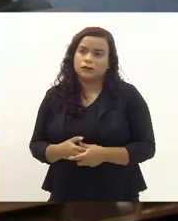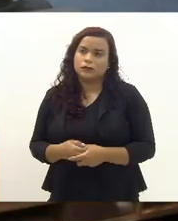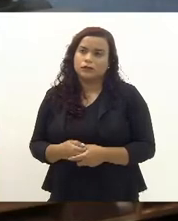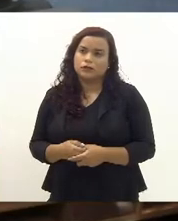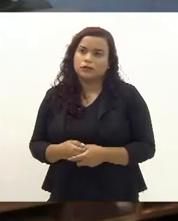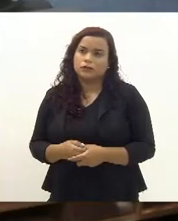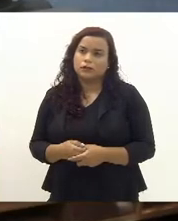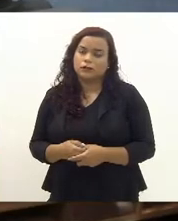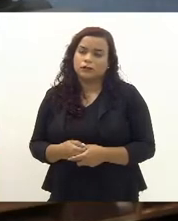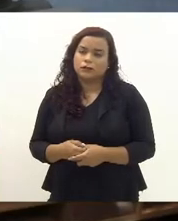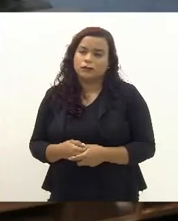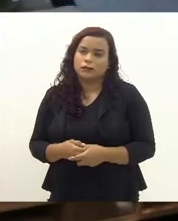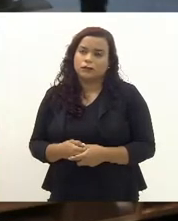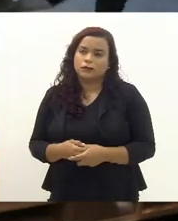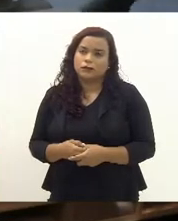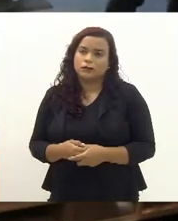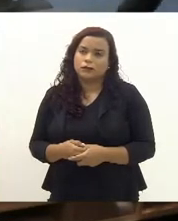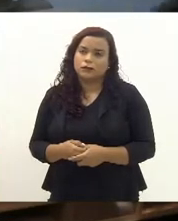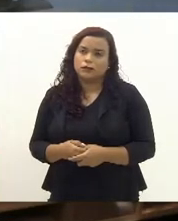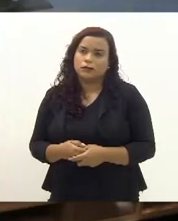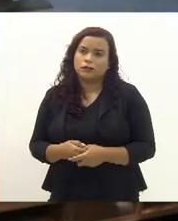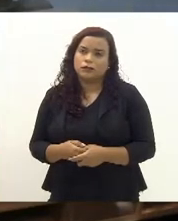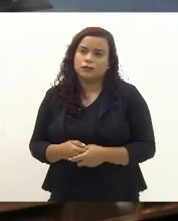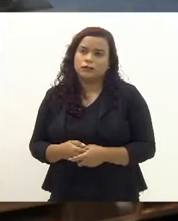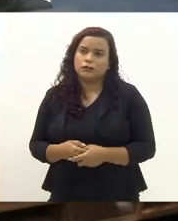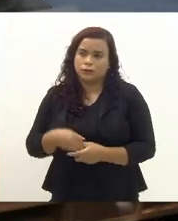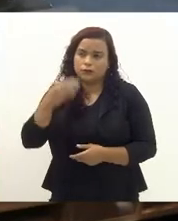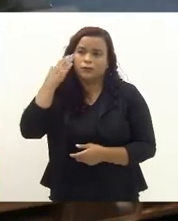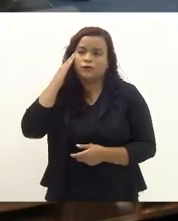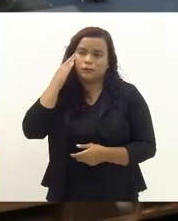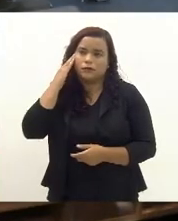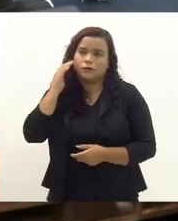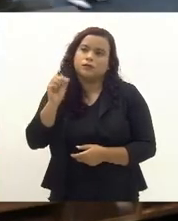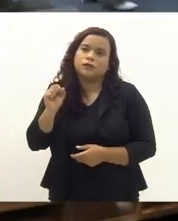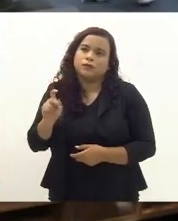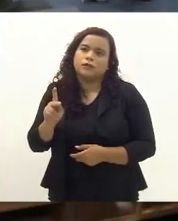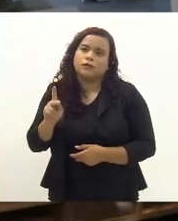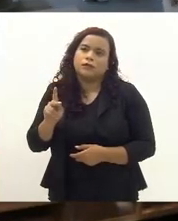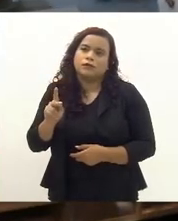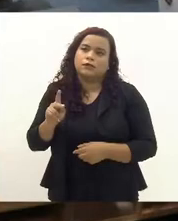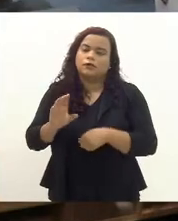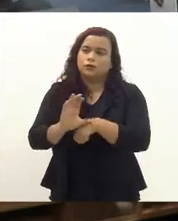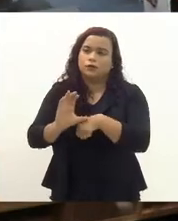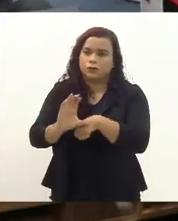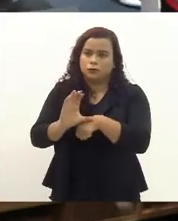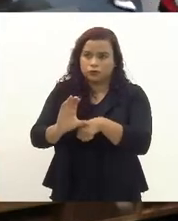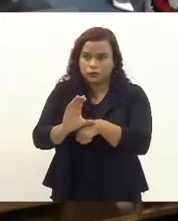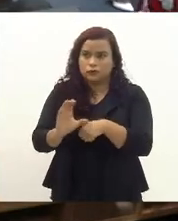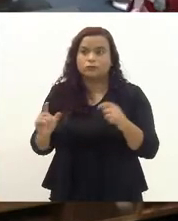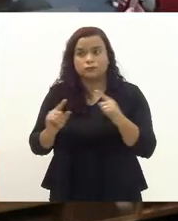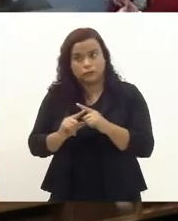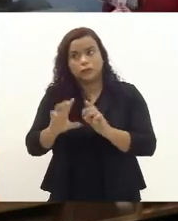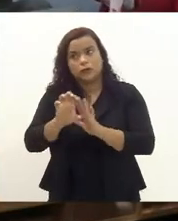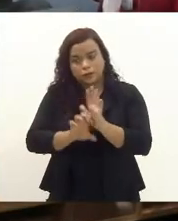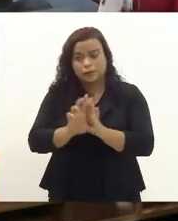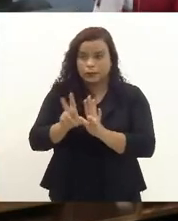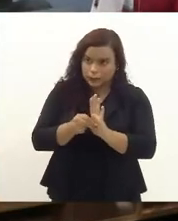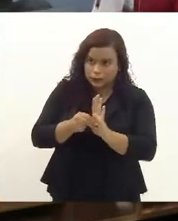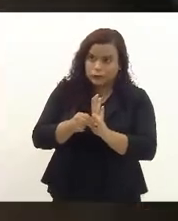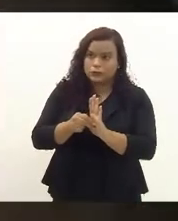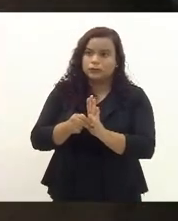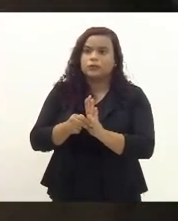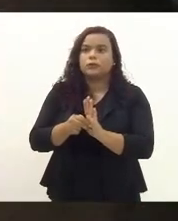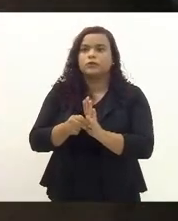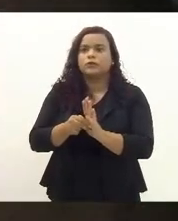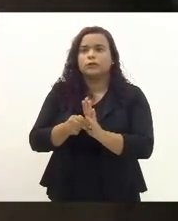E aí só que você não entende entendeu então é condicionalidade com emendas só